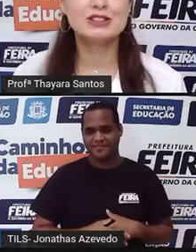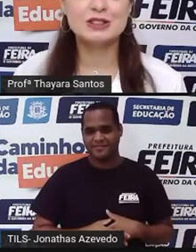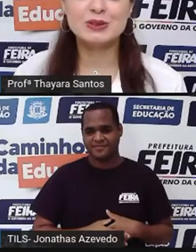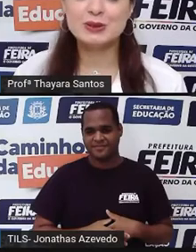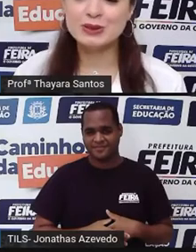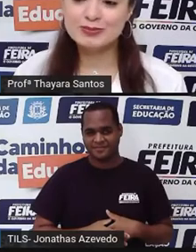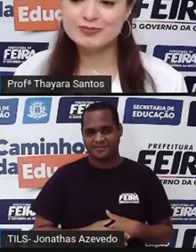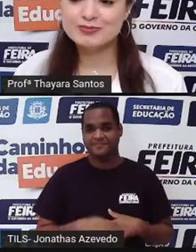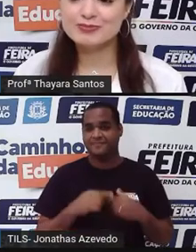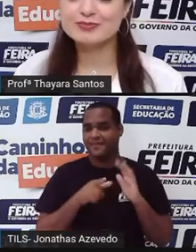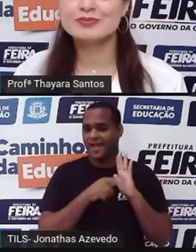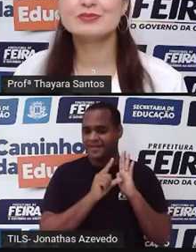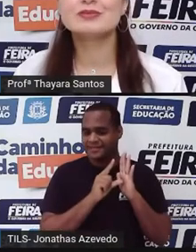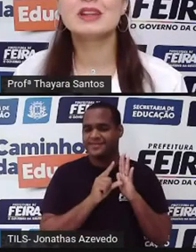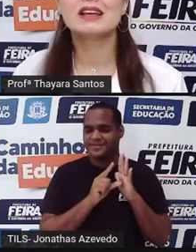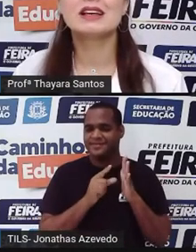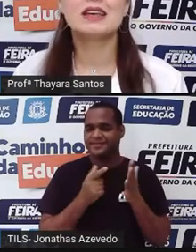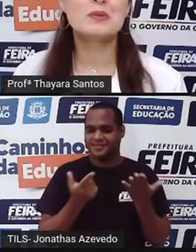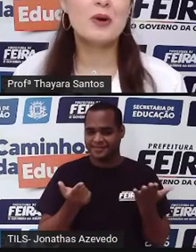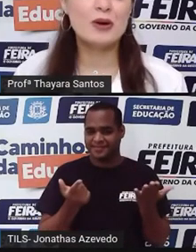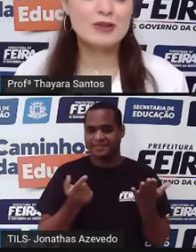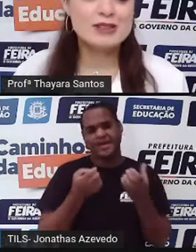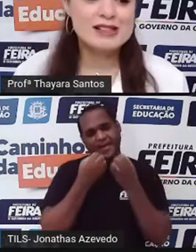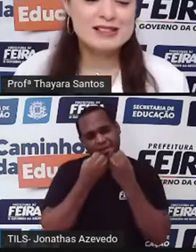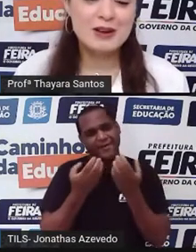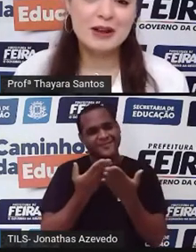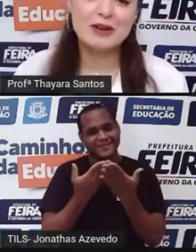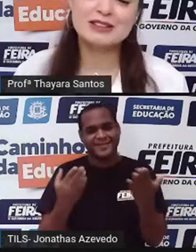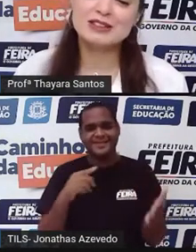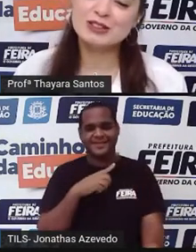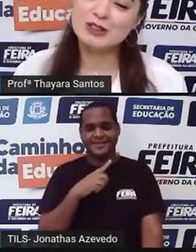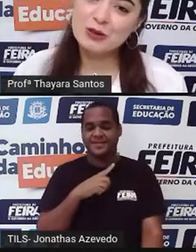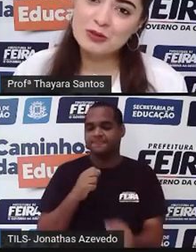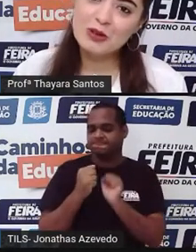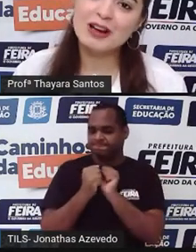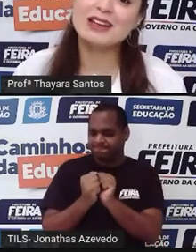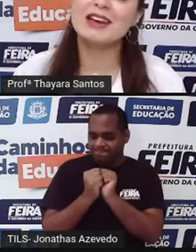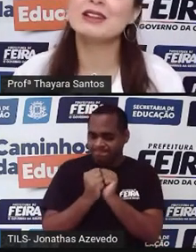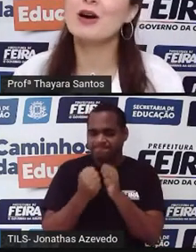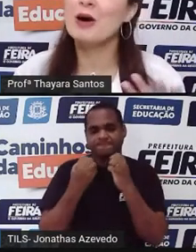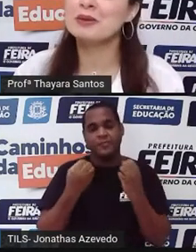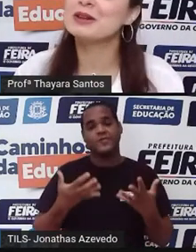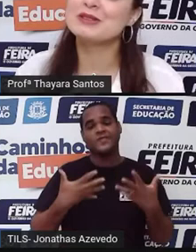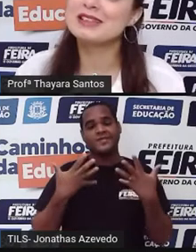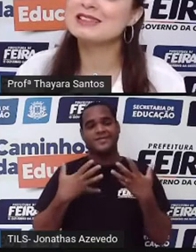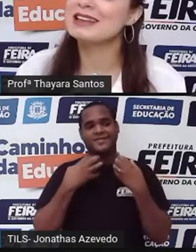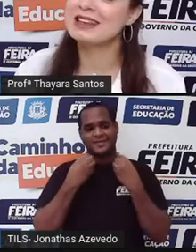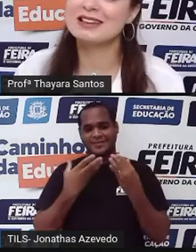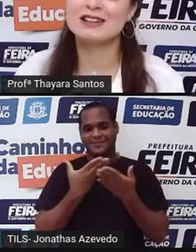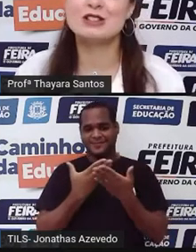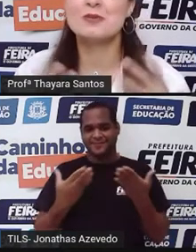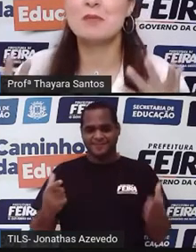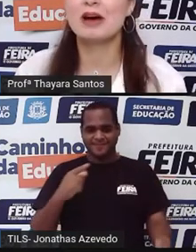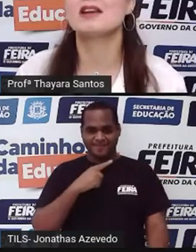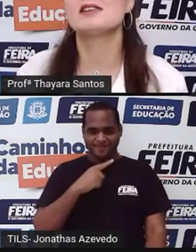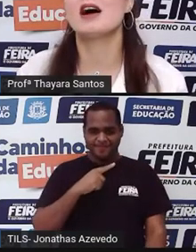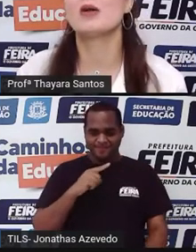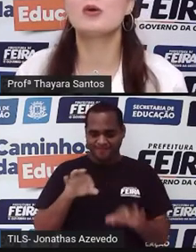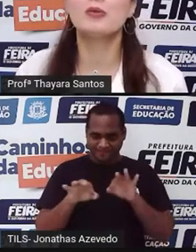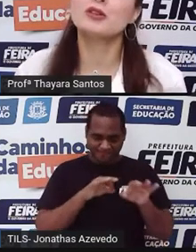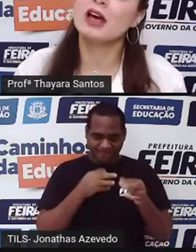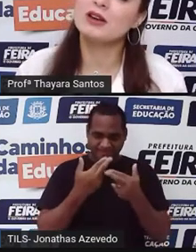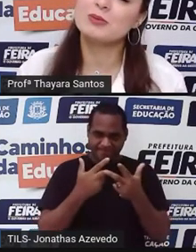e antes de tudo que bom que vocês estão aqui com a gente de novo é uma alegria enorme para vocês aqui né a gente